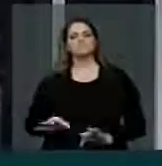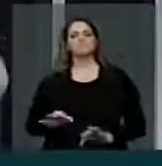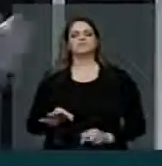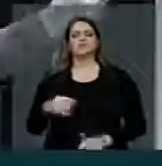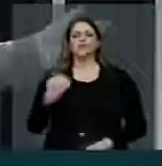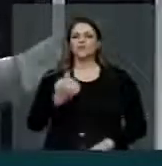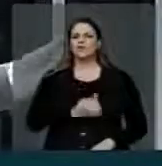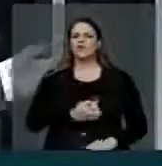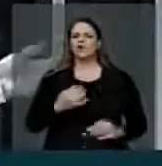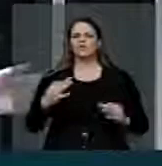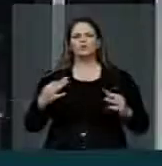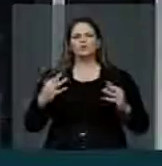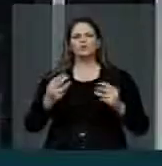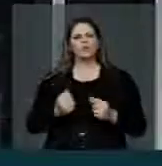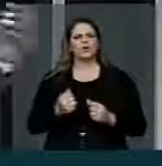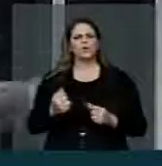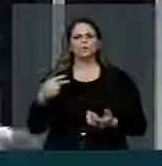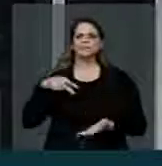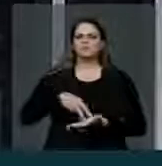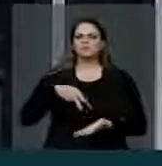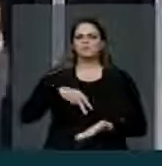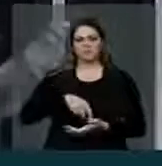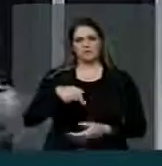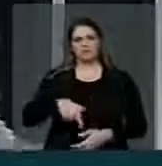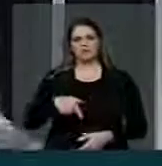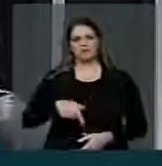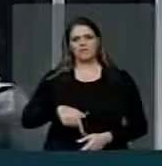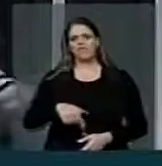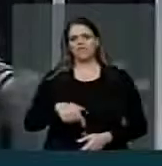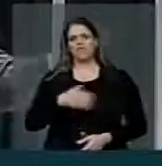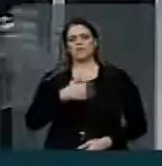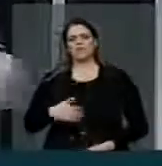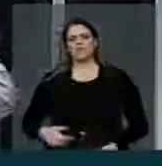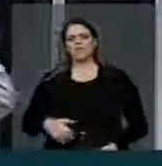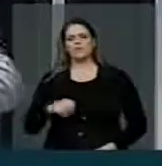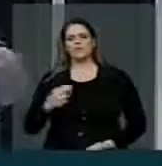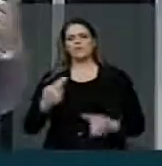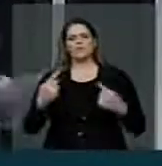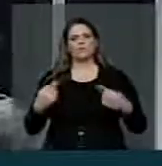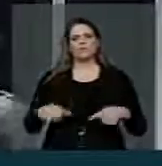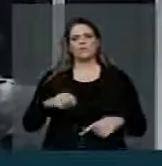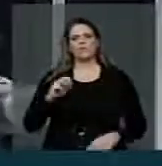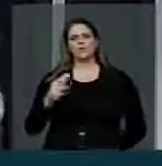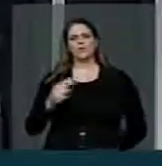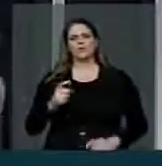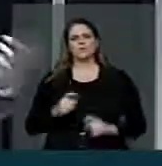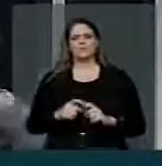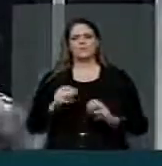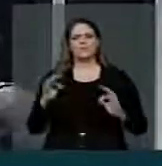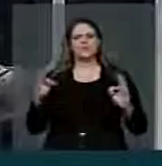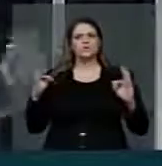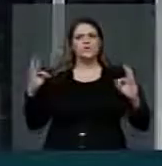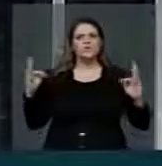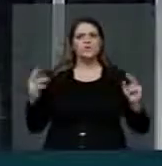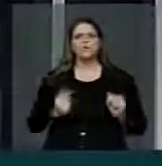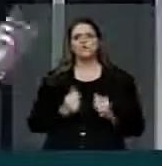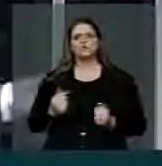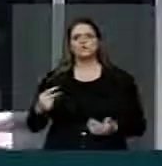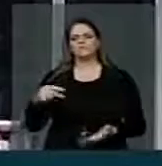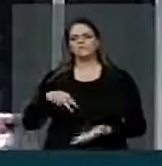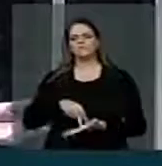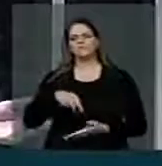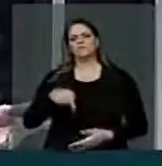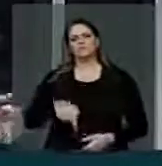nós, todos os que falaram aqui, seja o governo, seja a oposição, sejam médicos particulares, privados, públicos,